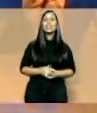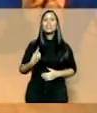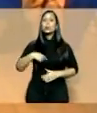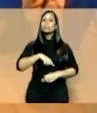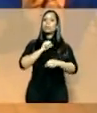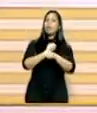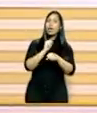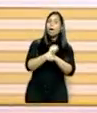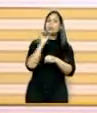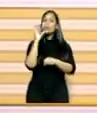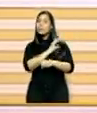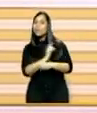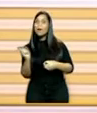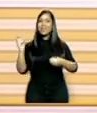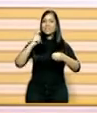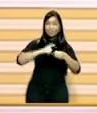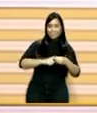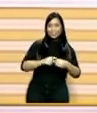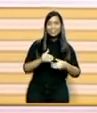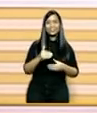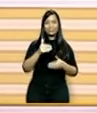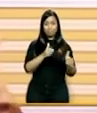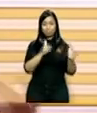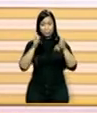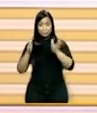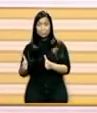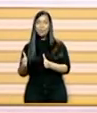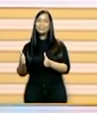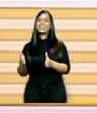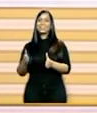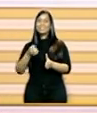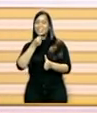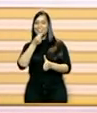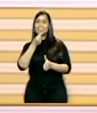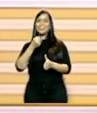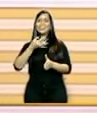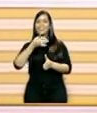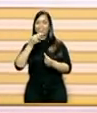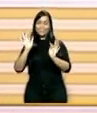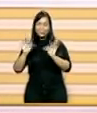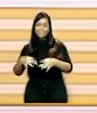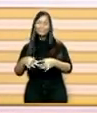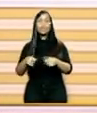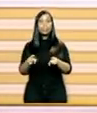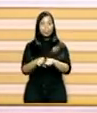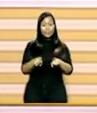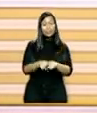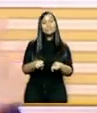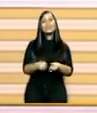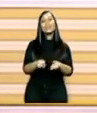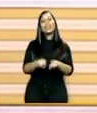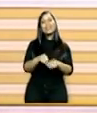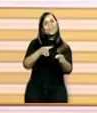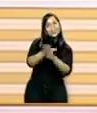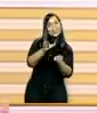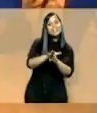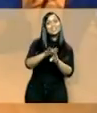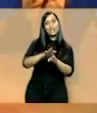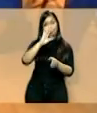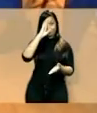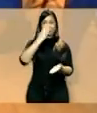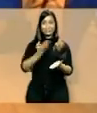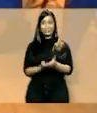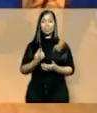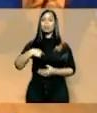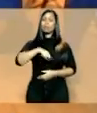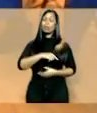um breve intervalinho e volta no próximo bloco com as considerações finais dos nossos convidados e deixando também uma mensagem de otimismo, né? A gente